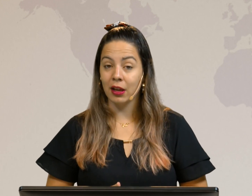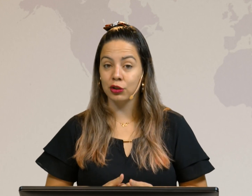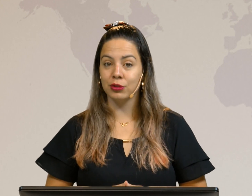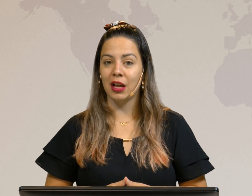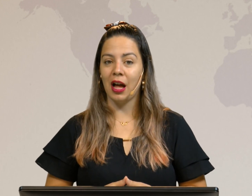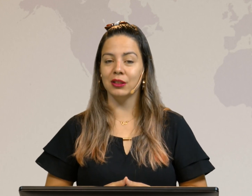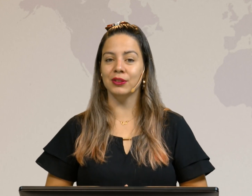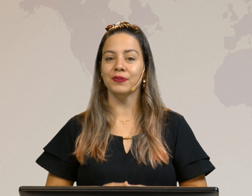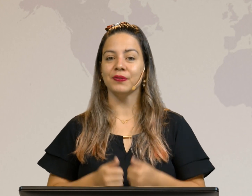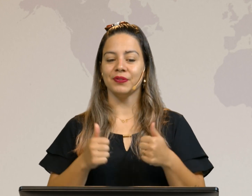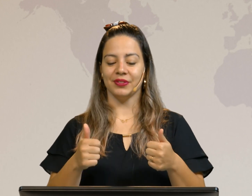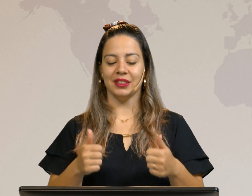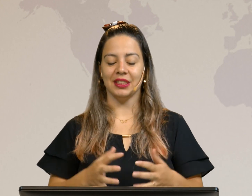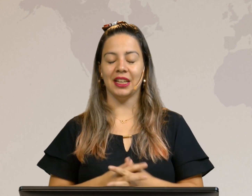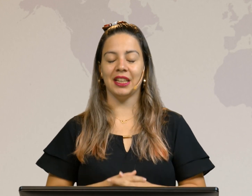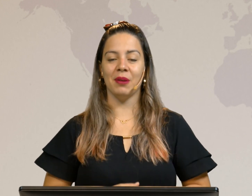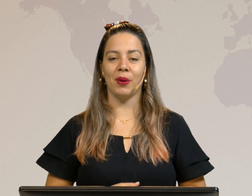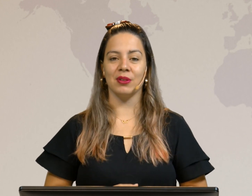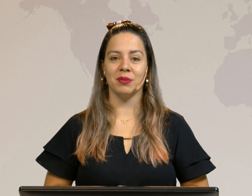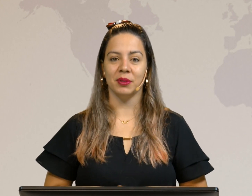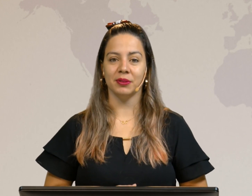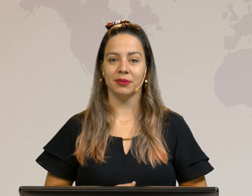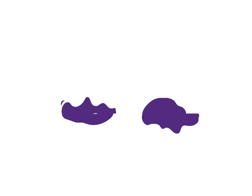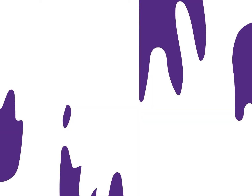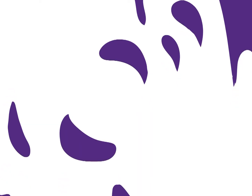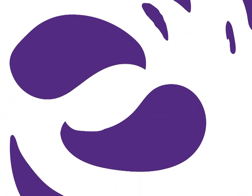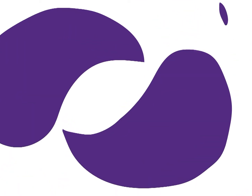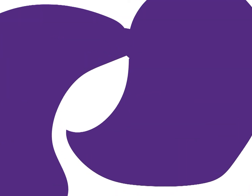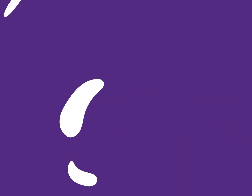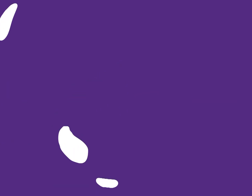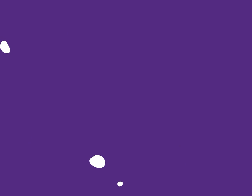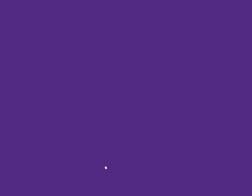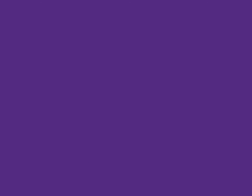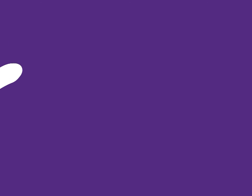tenha ajudado e até a próxima